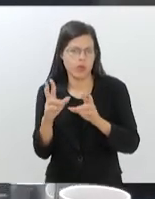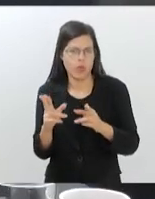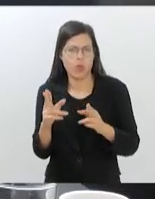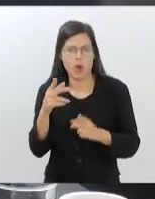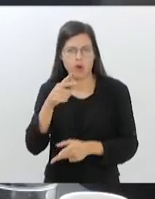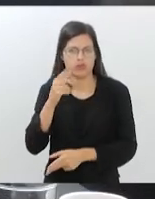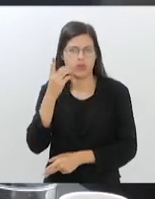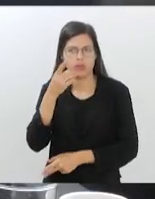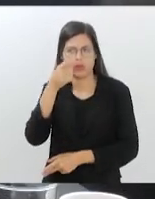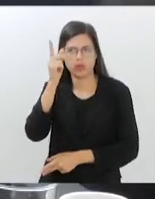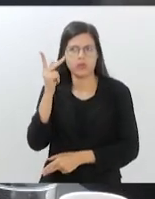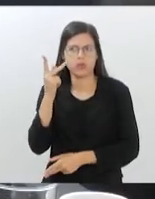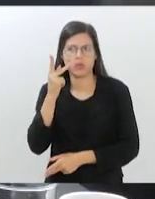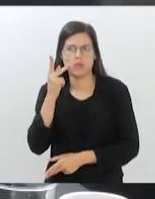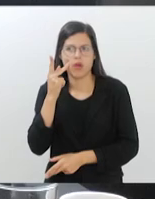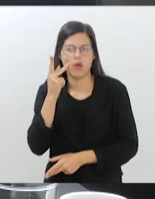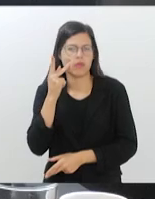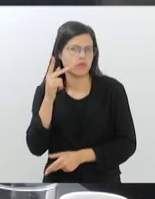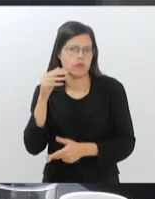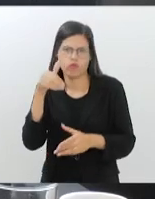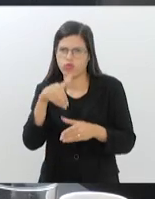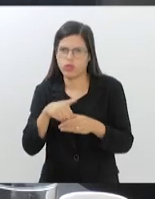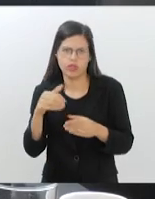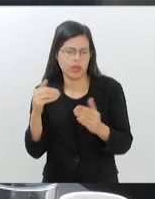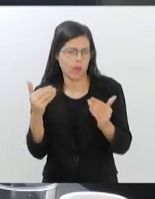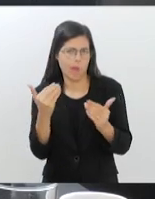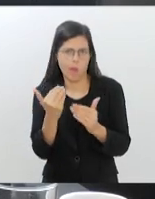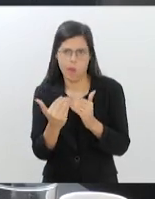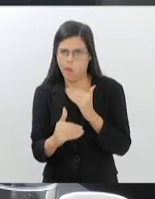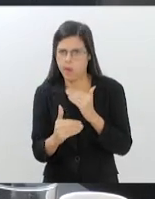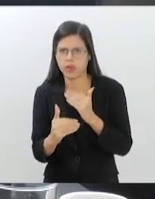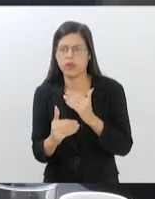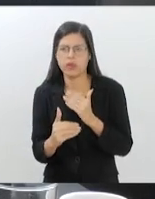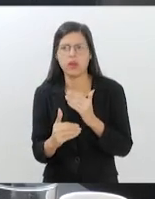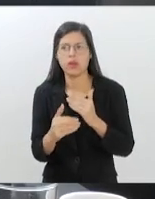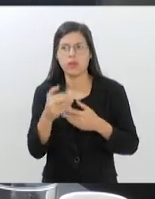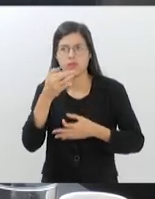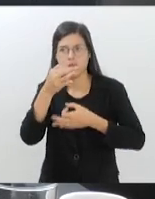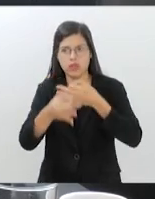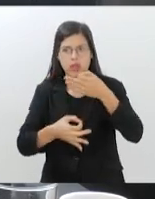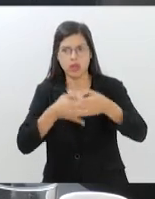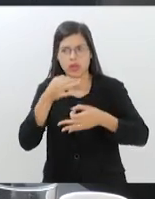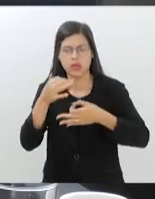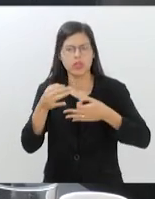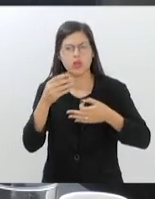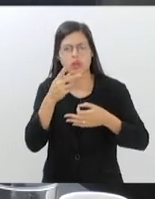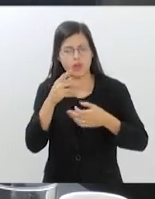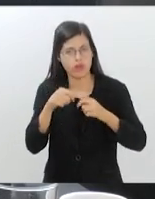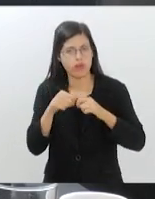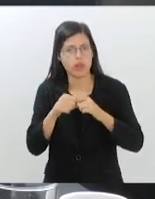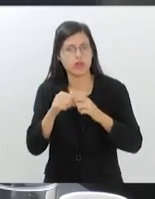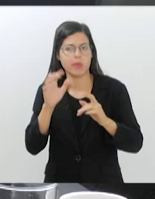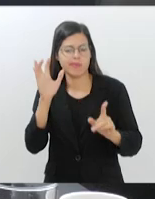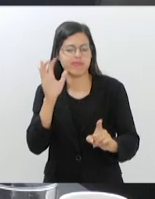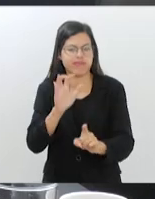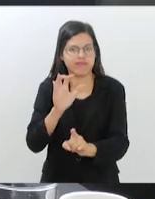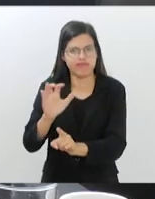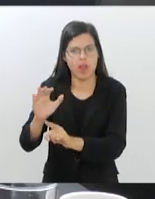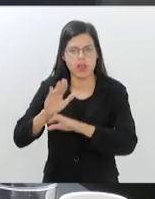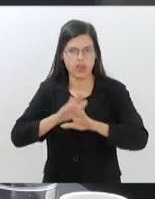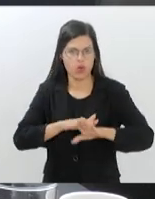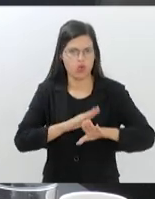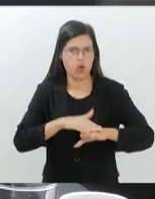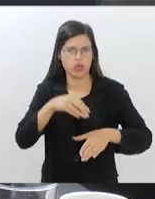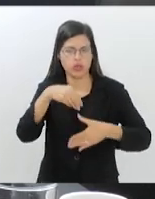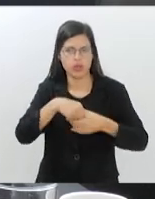universidade sobretudo uma universidade pública com todas as críticas que tenho feito a doutrinação ideológica dentro do ambiente Universitário e